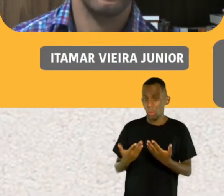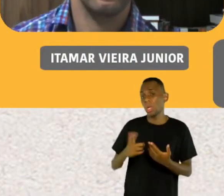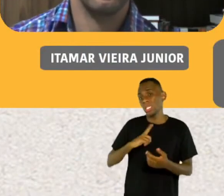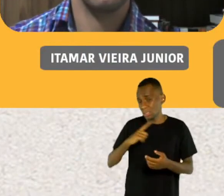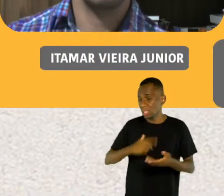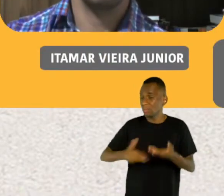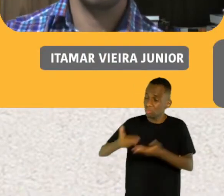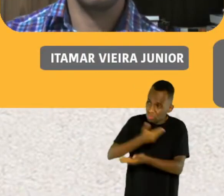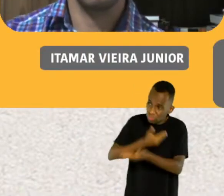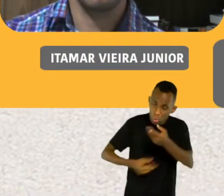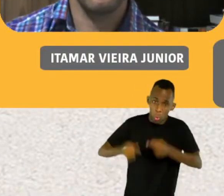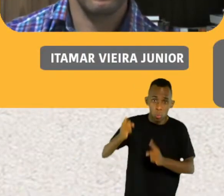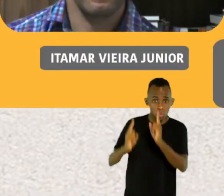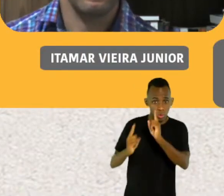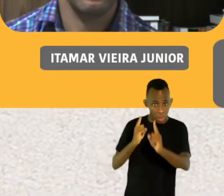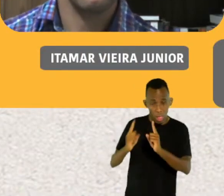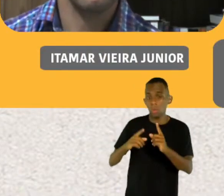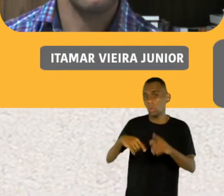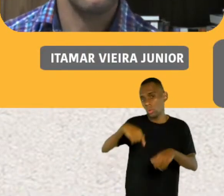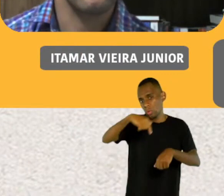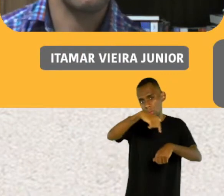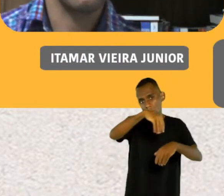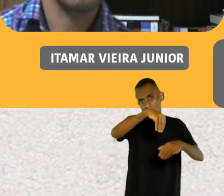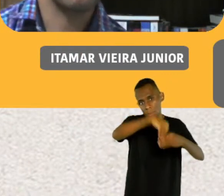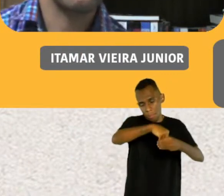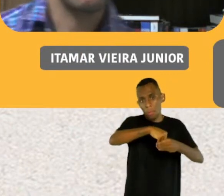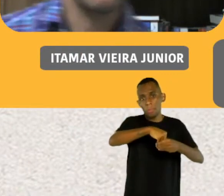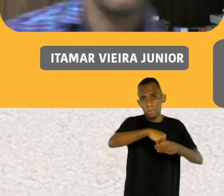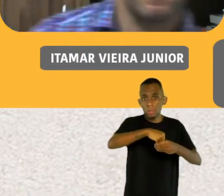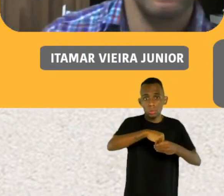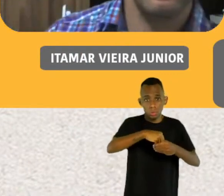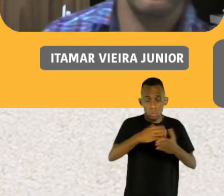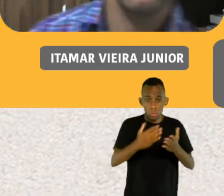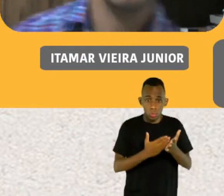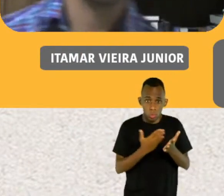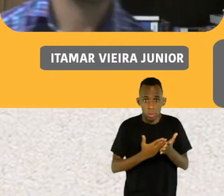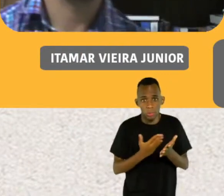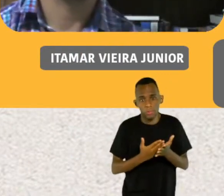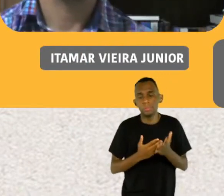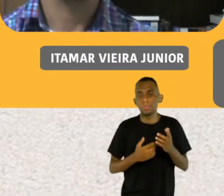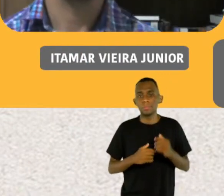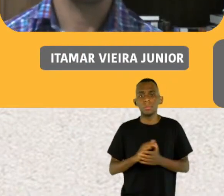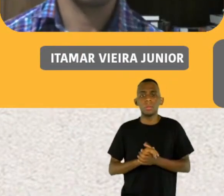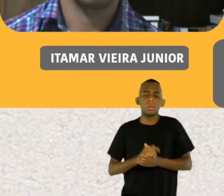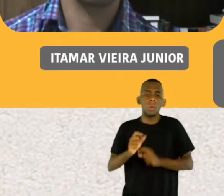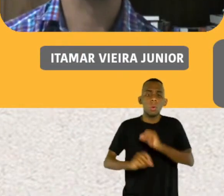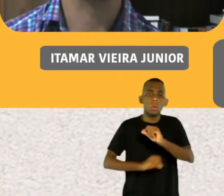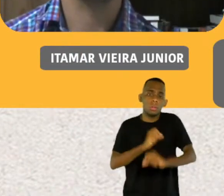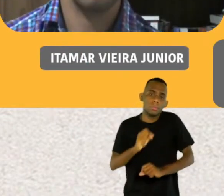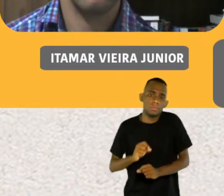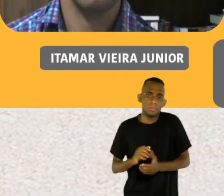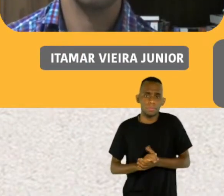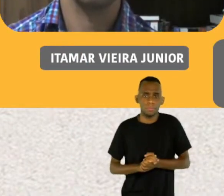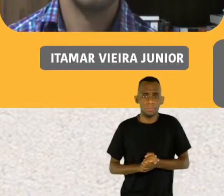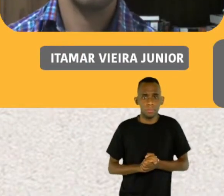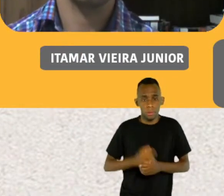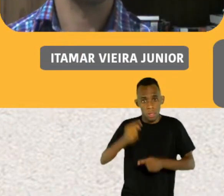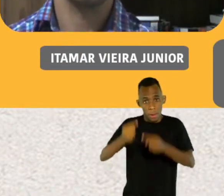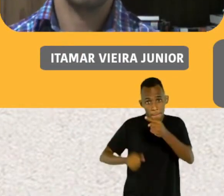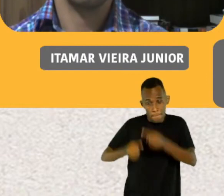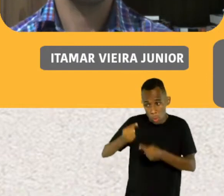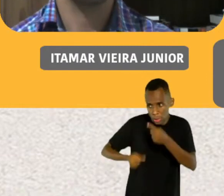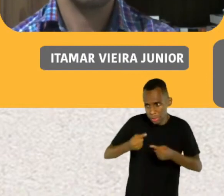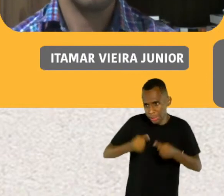determinado momento do livro, em que uma personagem diz para outra o seguinte: não, vem cá, tudo é política. Política não é uma questão de